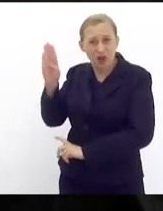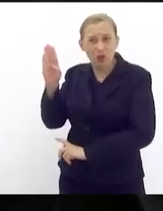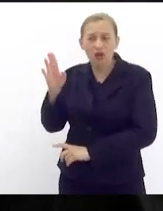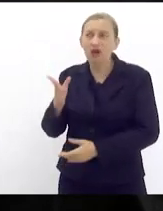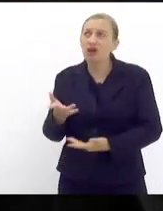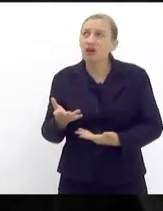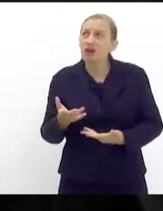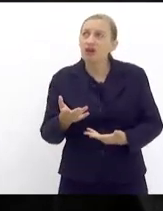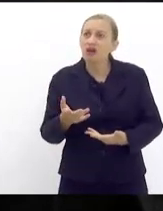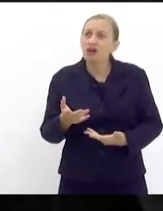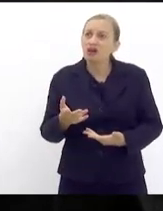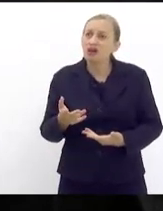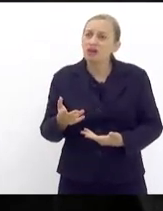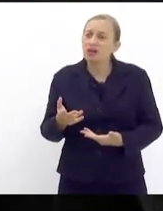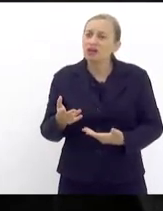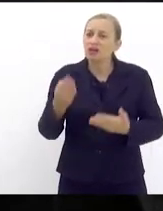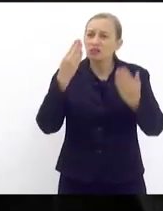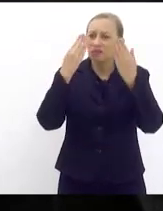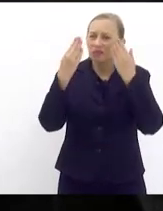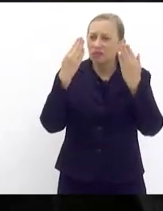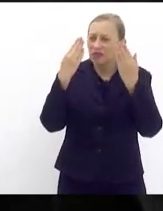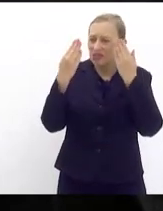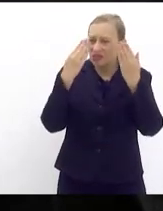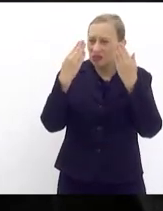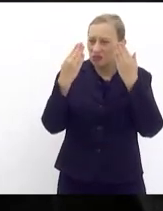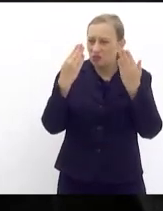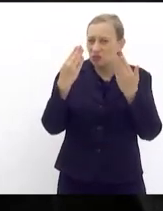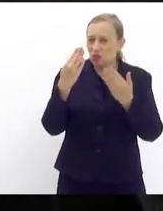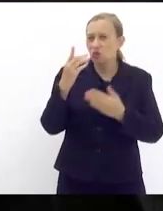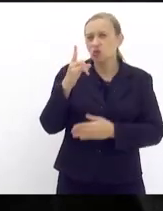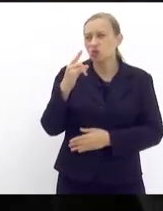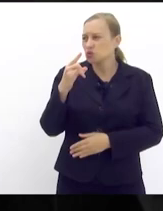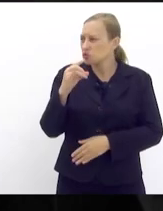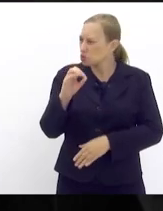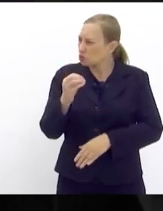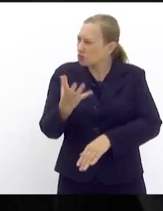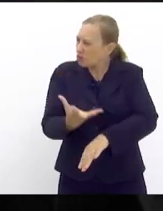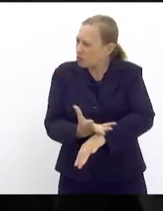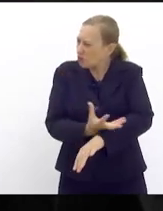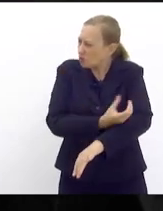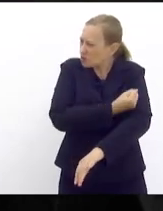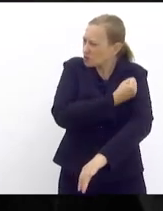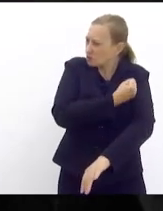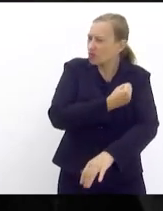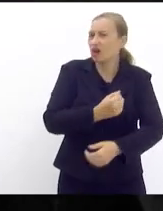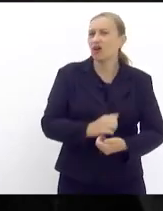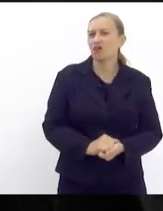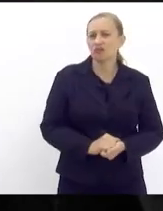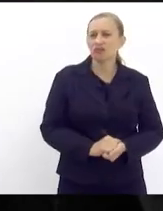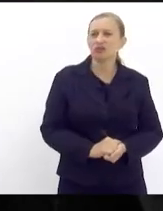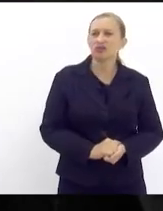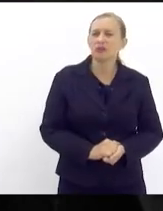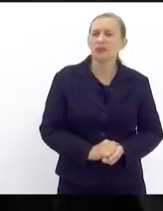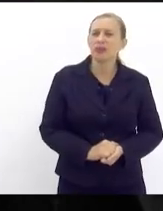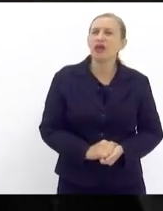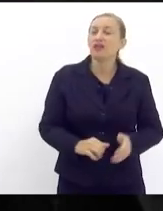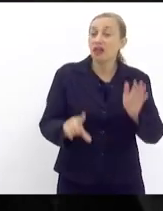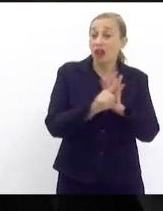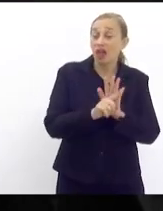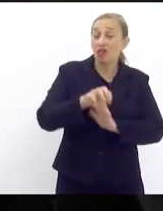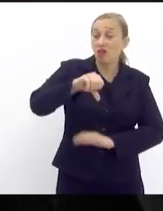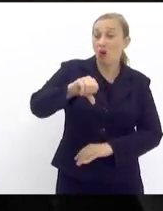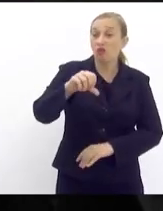são psico sócio emocionais por isso queria lembrar da lei 9456 de